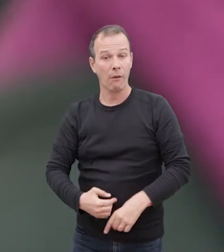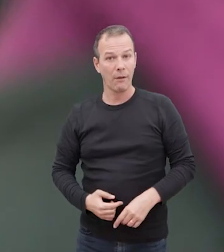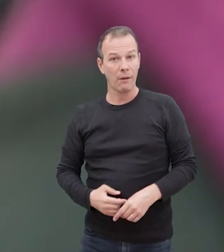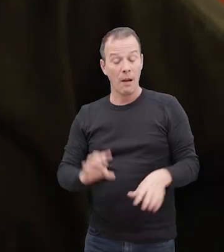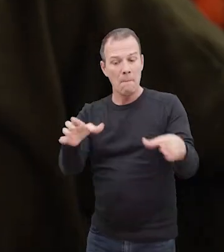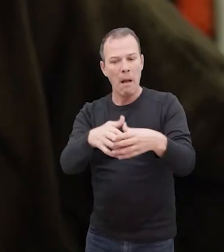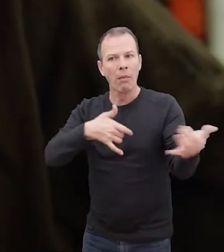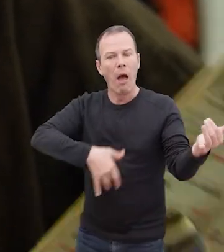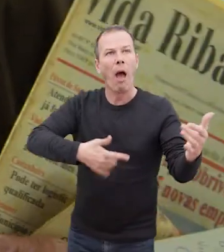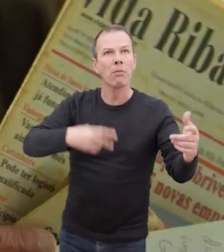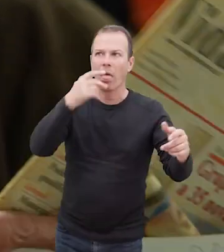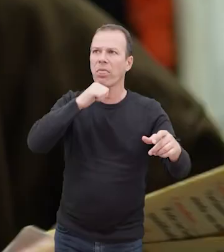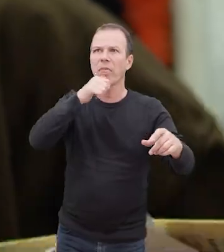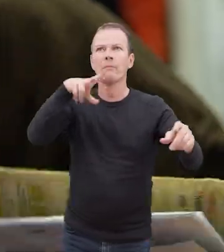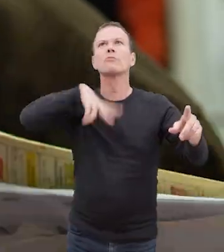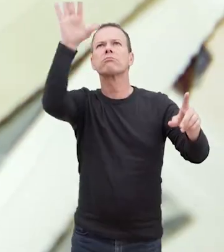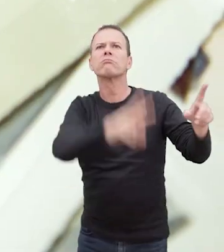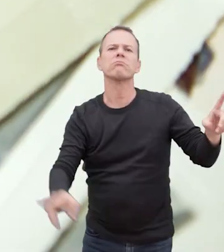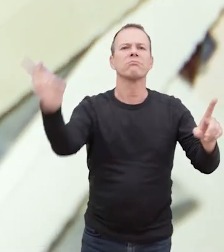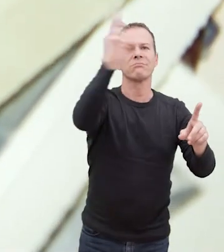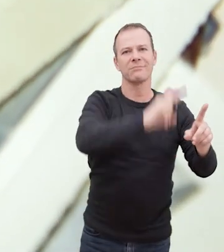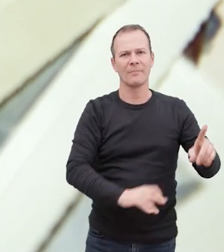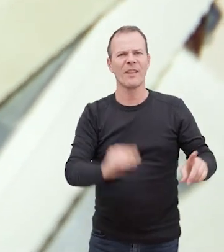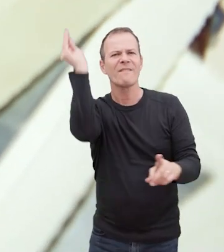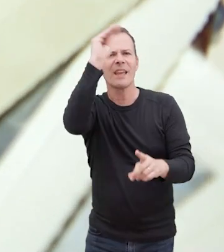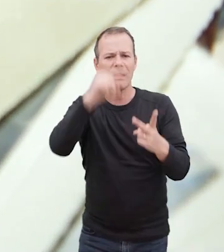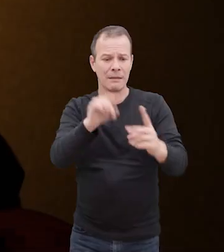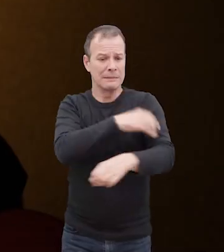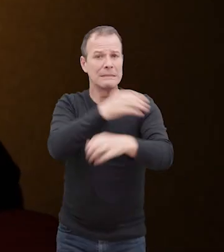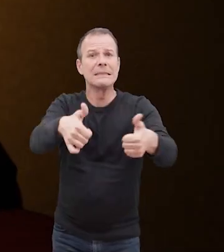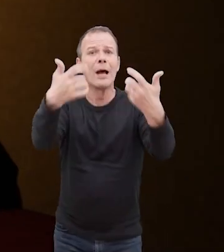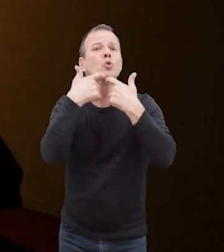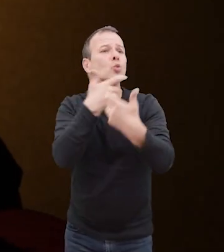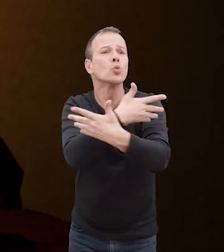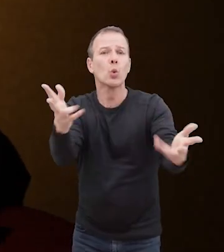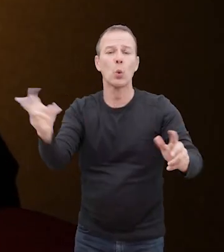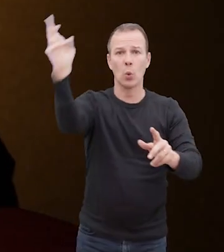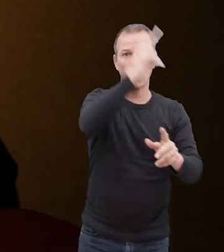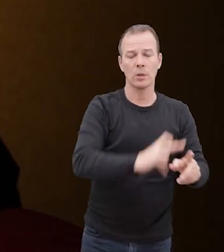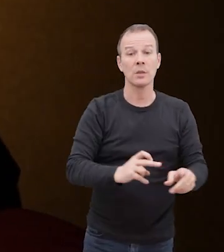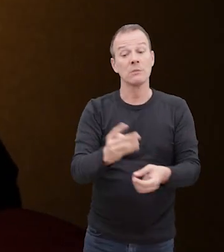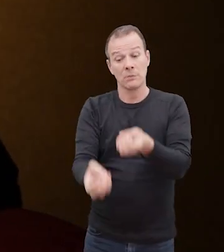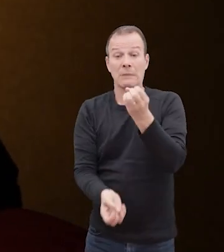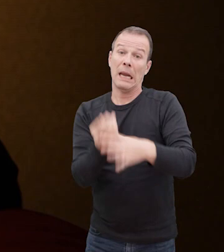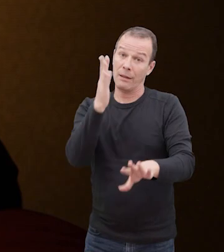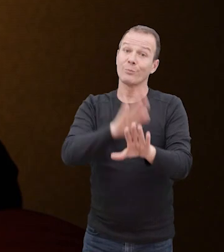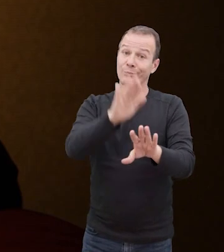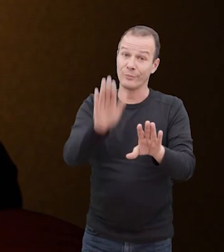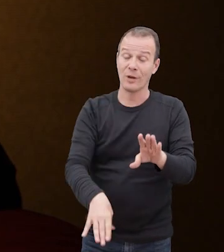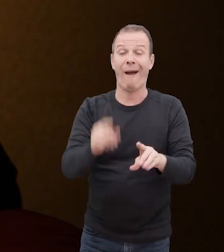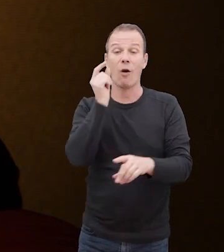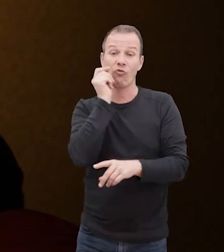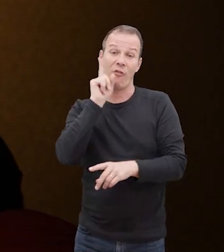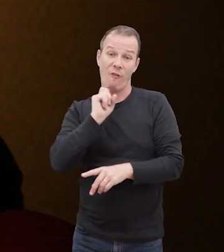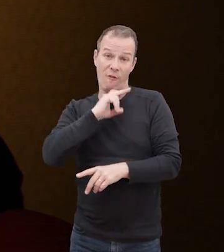que basicamente correu o país inteiro. Vilas, cidades, tudo. Formada pelos